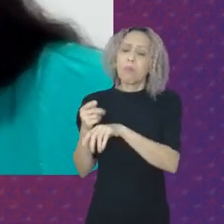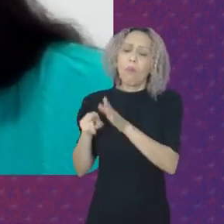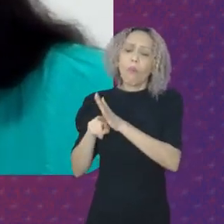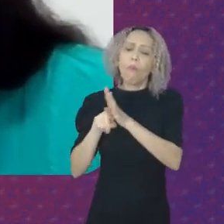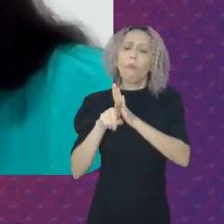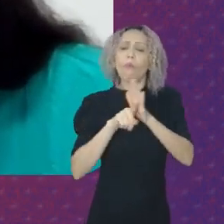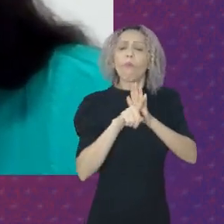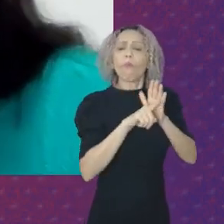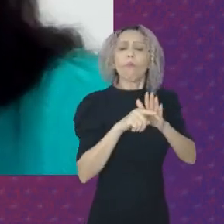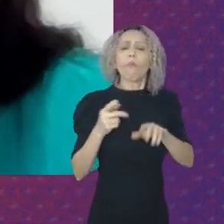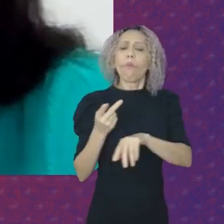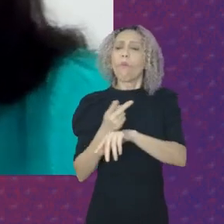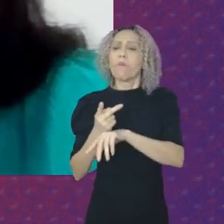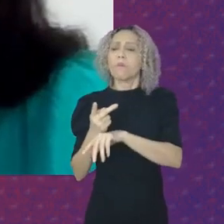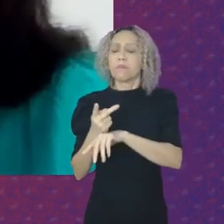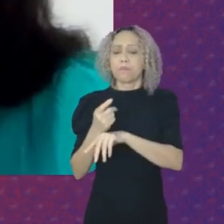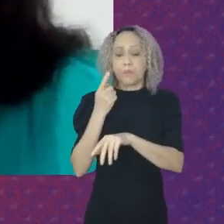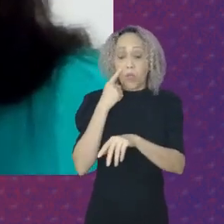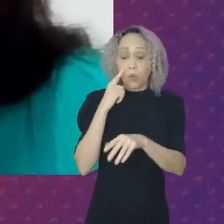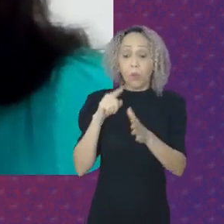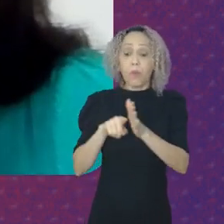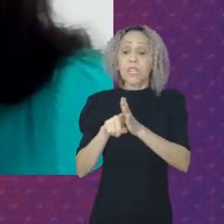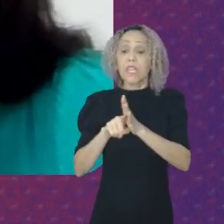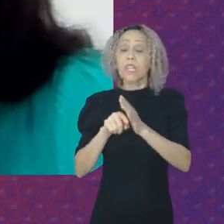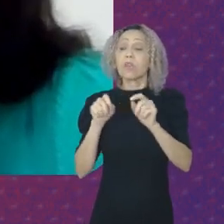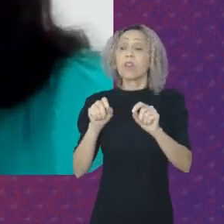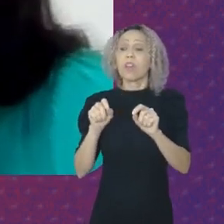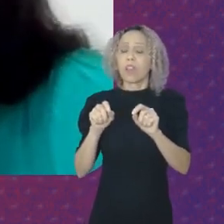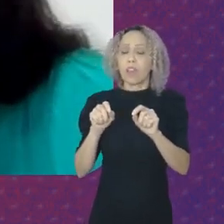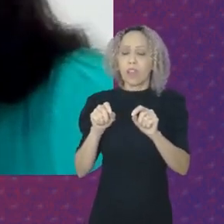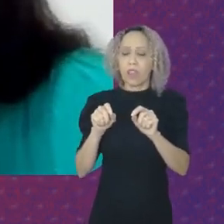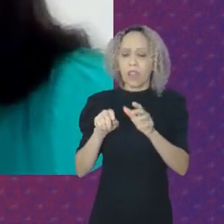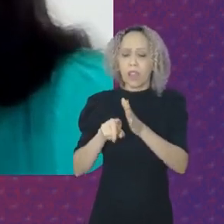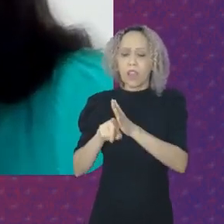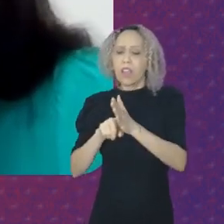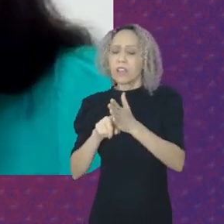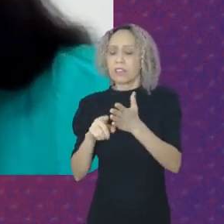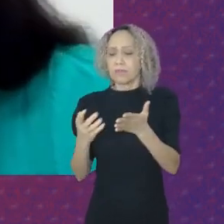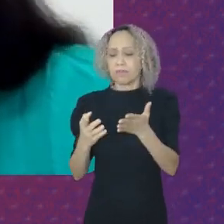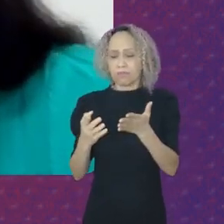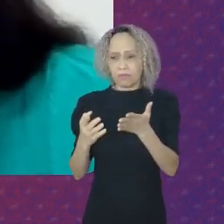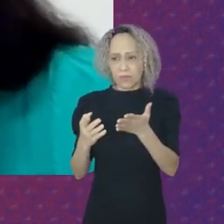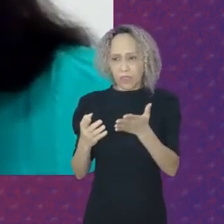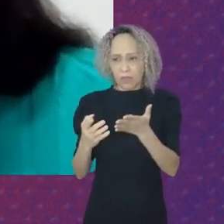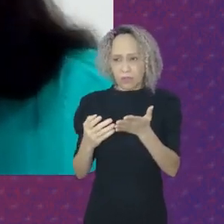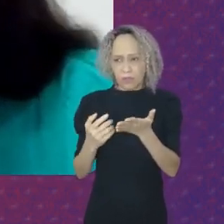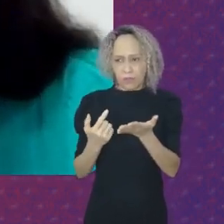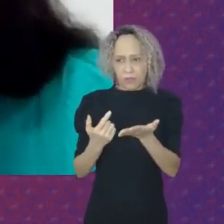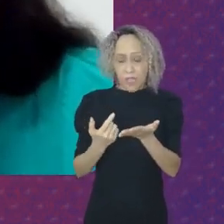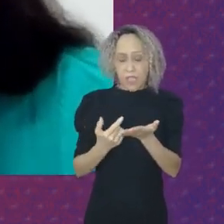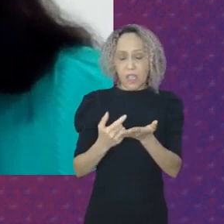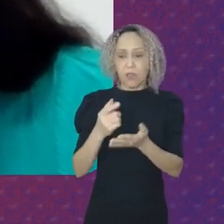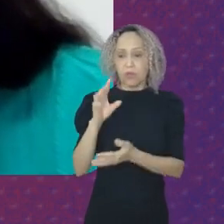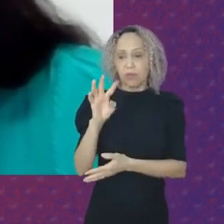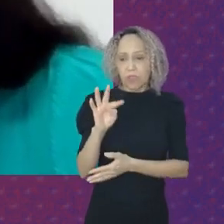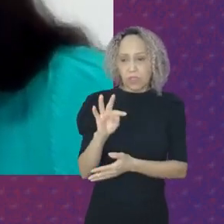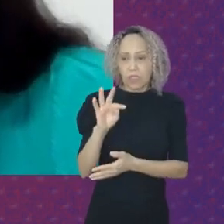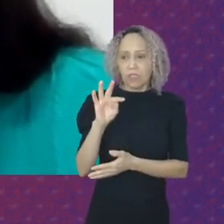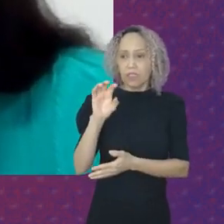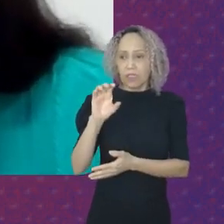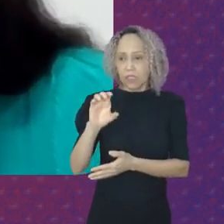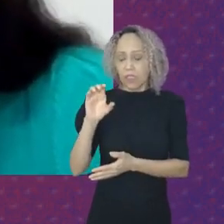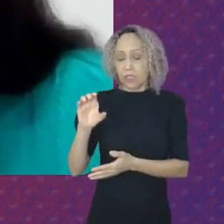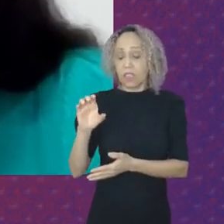feitas, eu estou me baseando bastante aqui na pesquisa da Daniela Carneiro Nogueira, é um TCC que ela